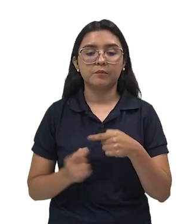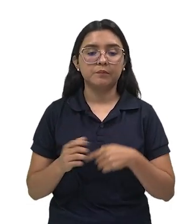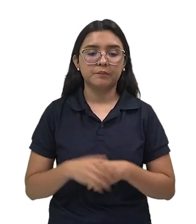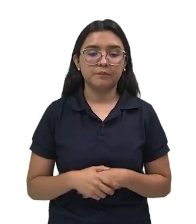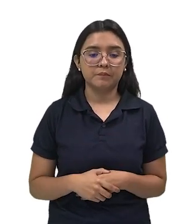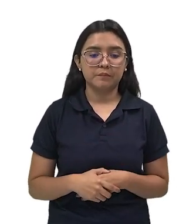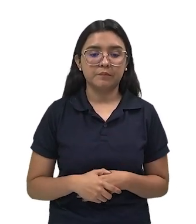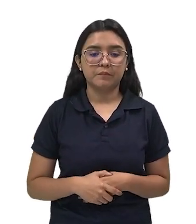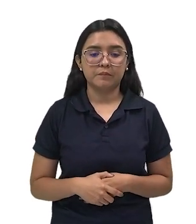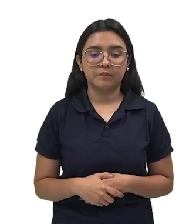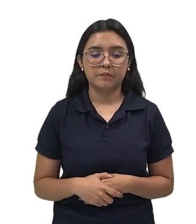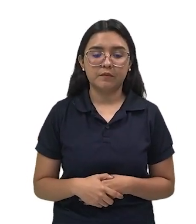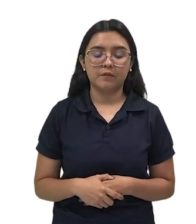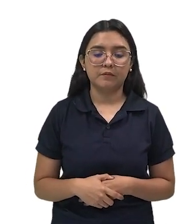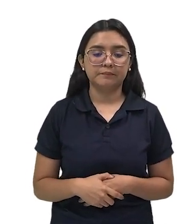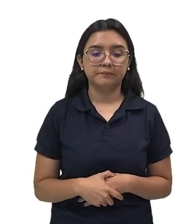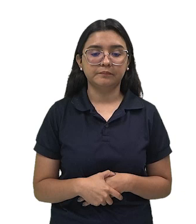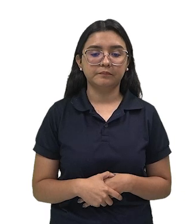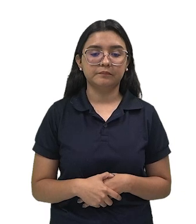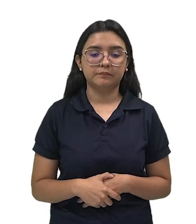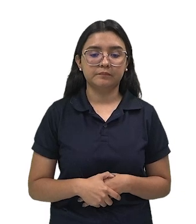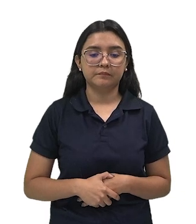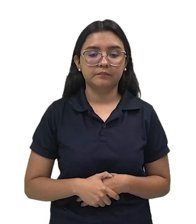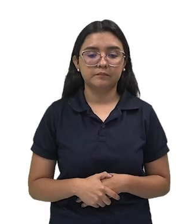precisa nem colocar um aqui, né? Ó.